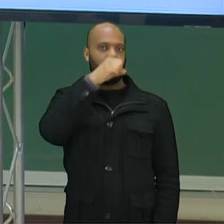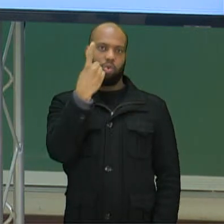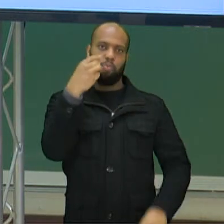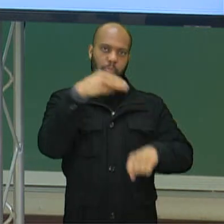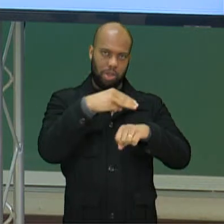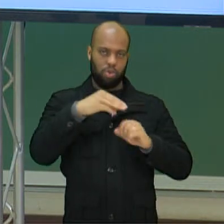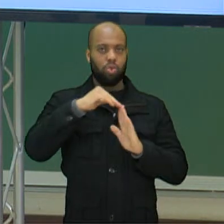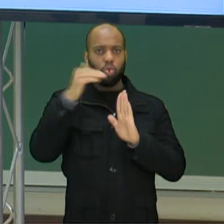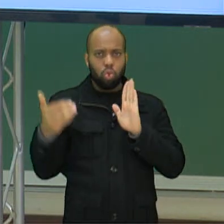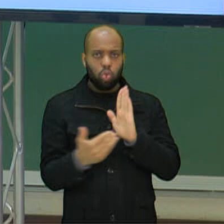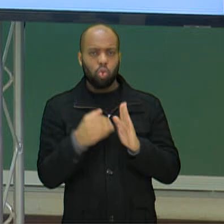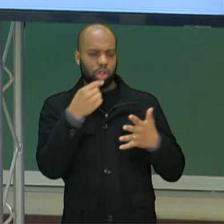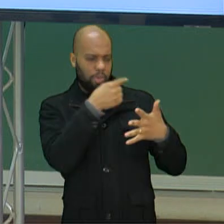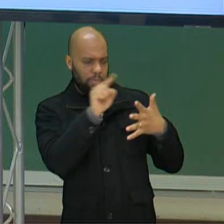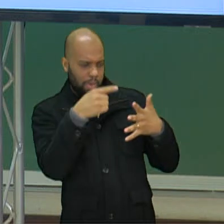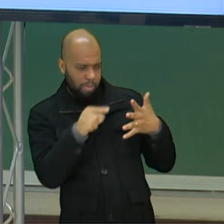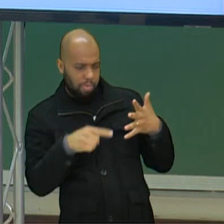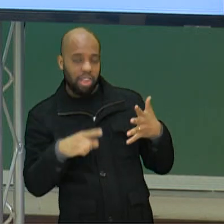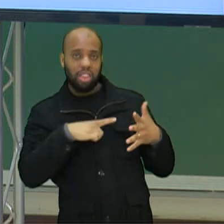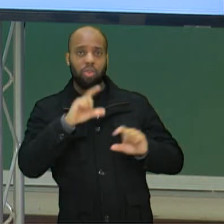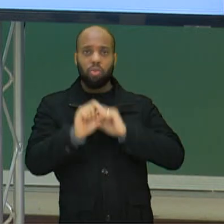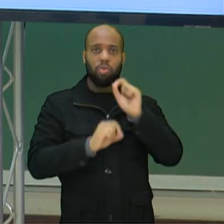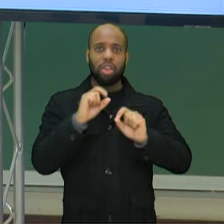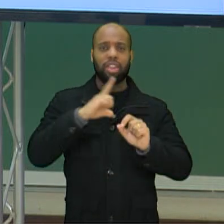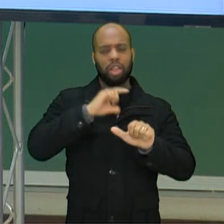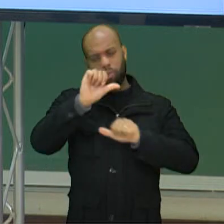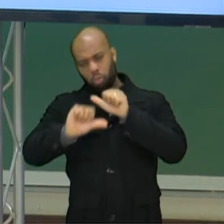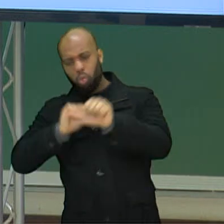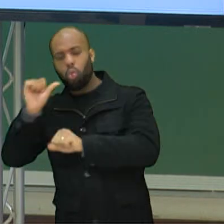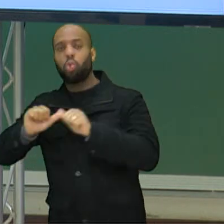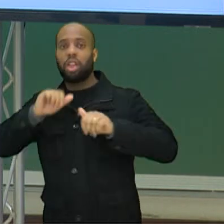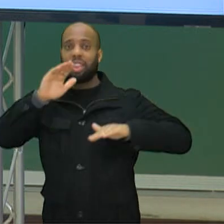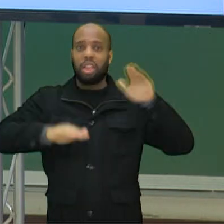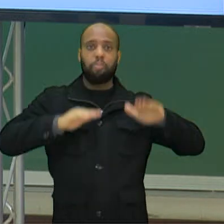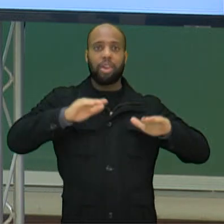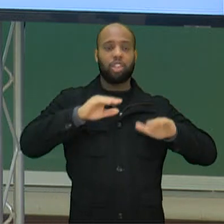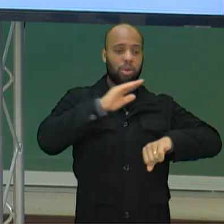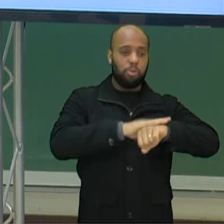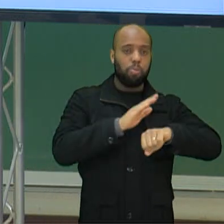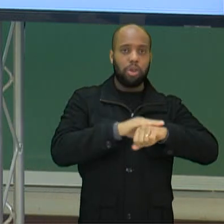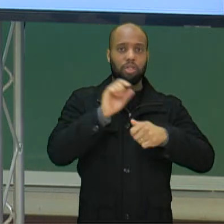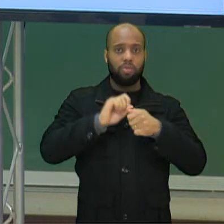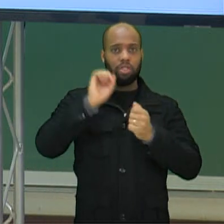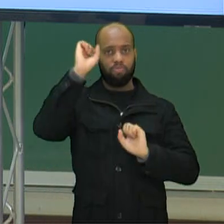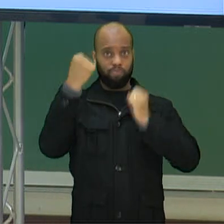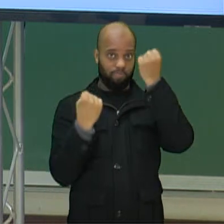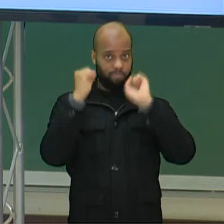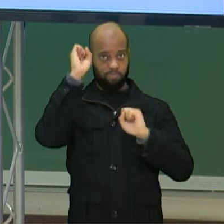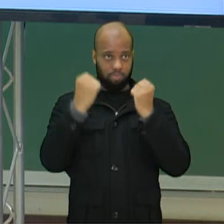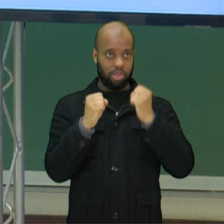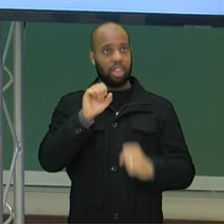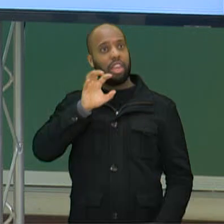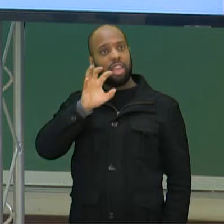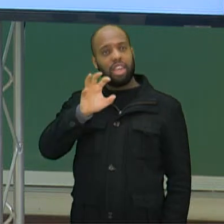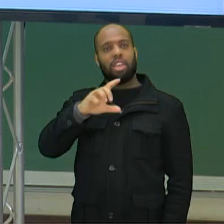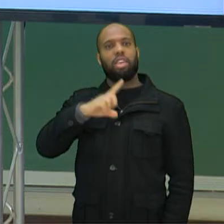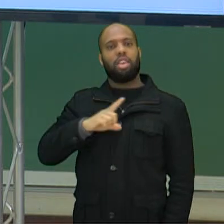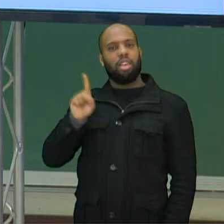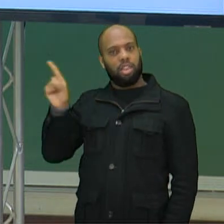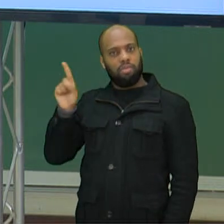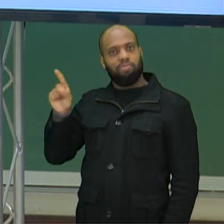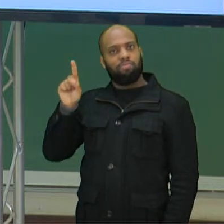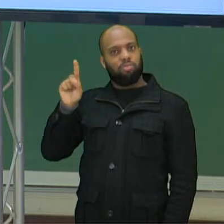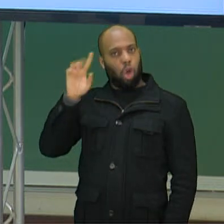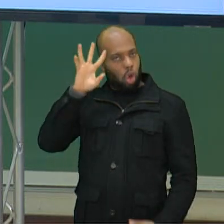Todos esses elementos, eles vão ser modificados durante a prática de exercício físico. É isso que vocês devem ter